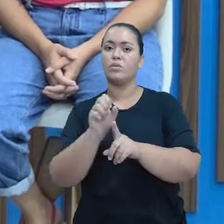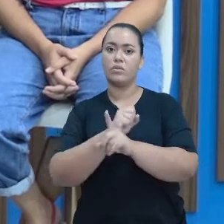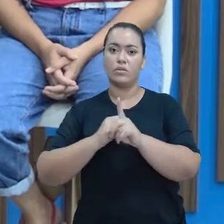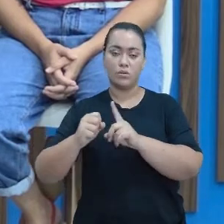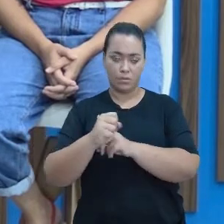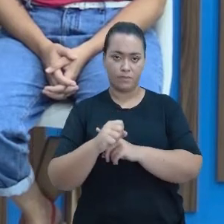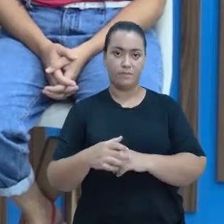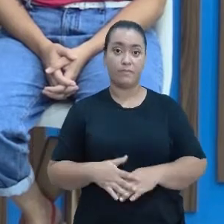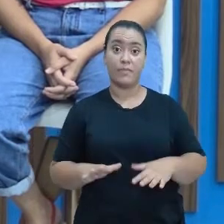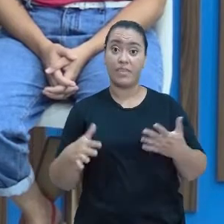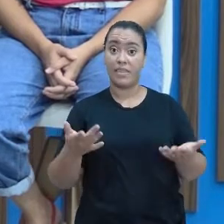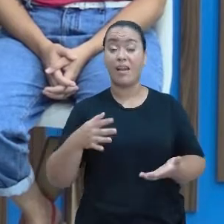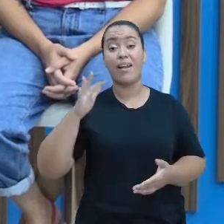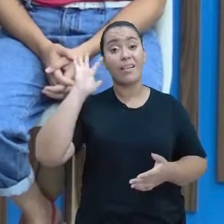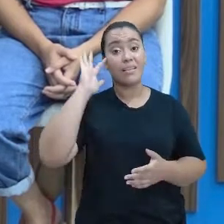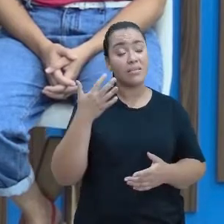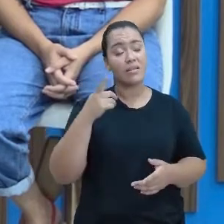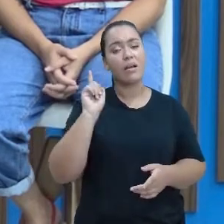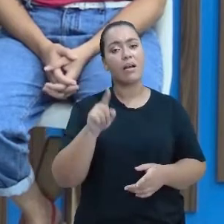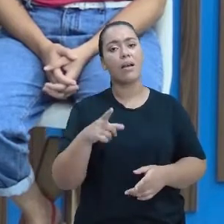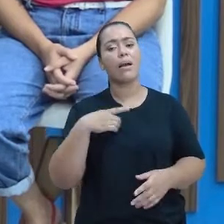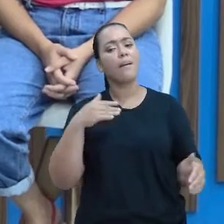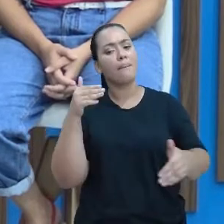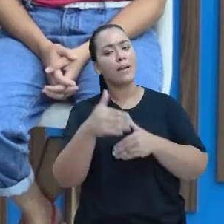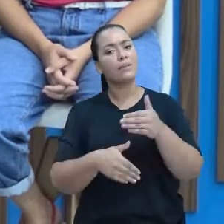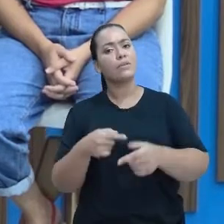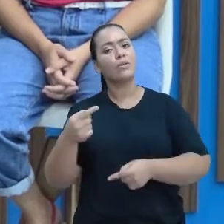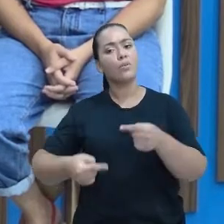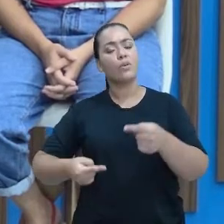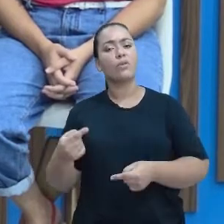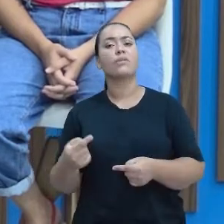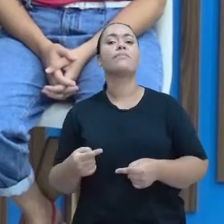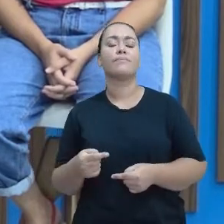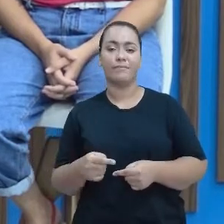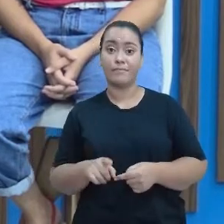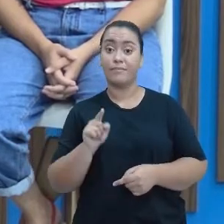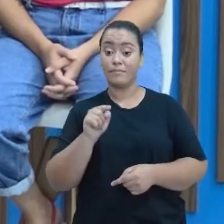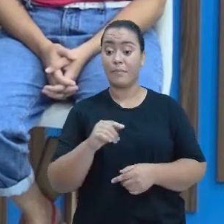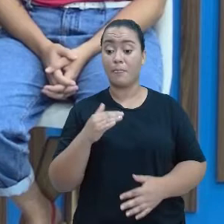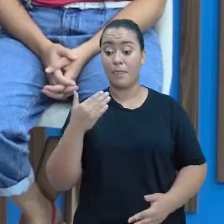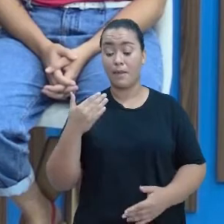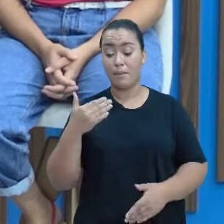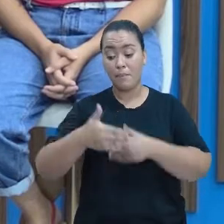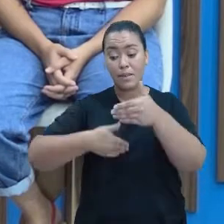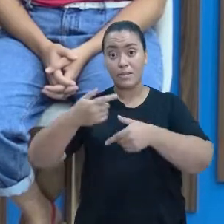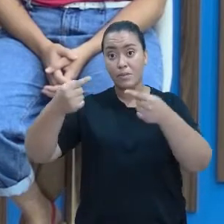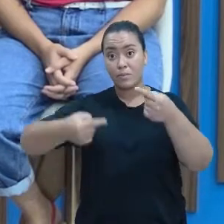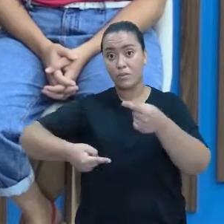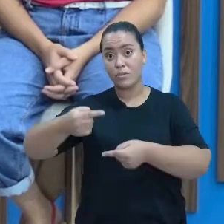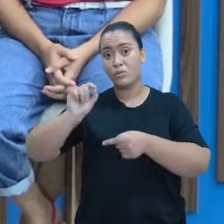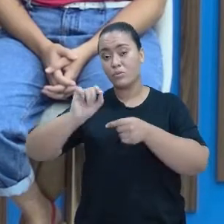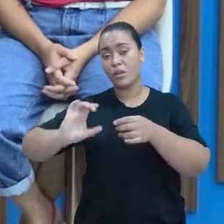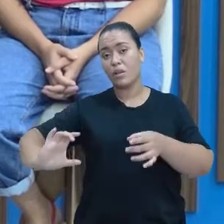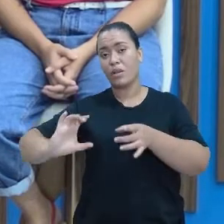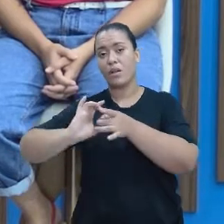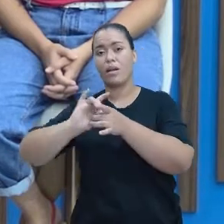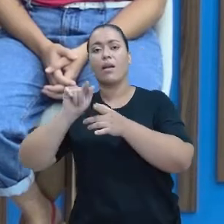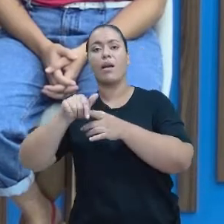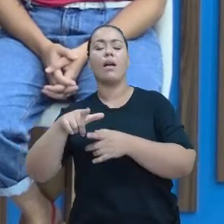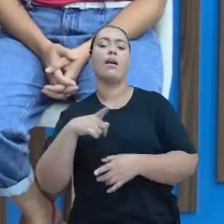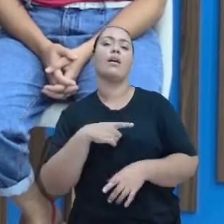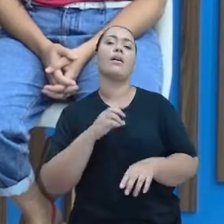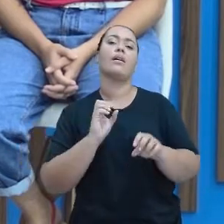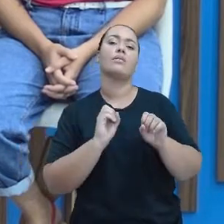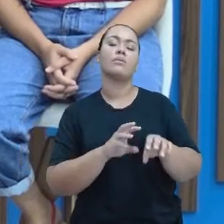a decisão passa por uma participação política e essa participação política está atrelada a uma educação